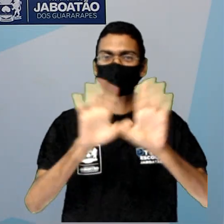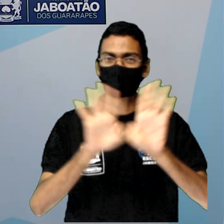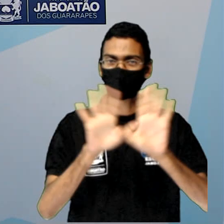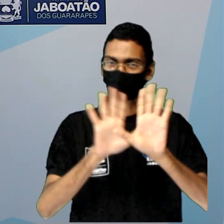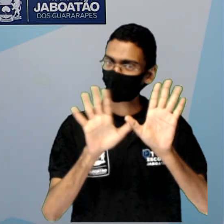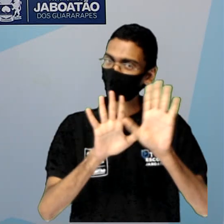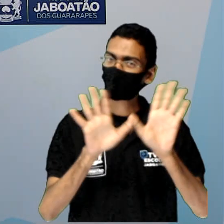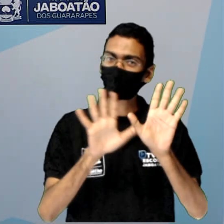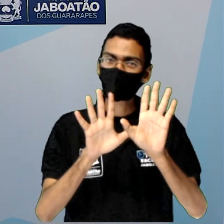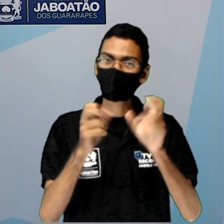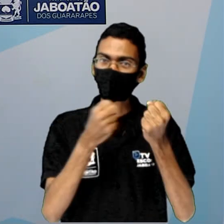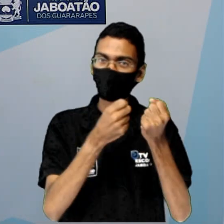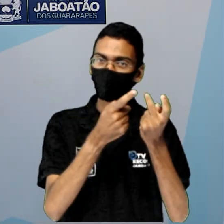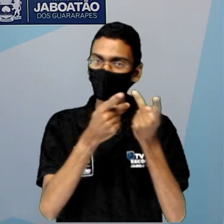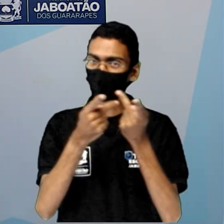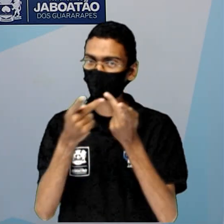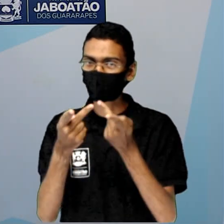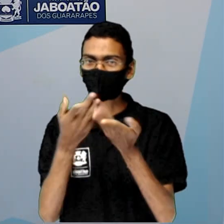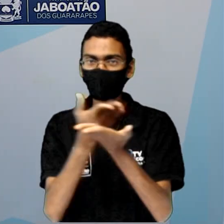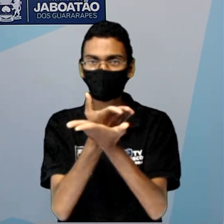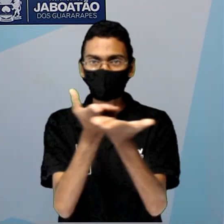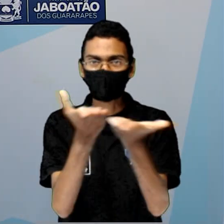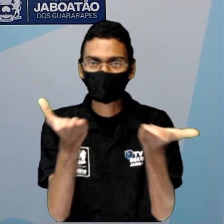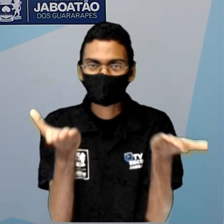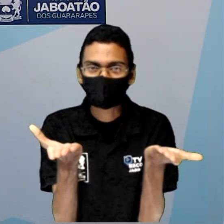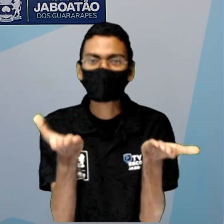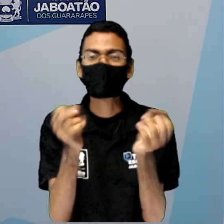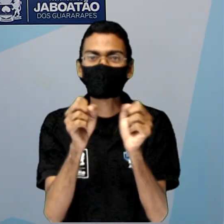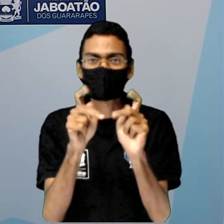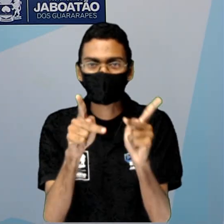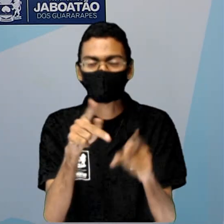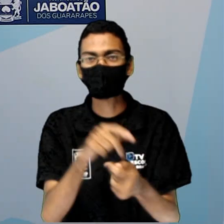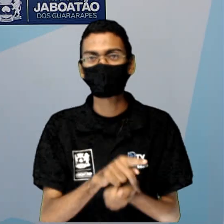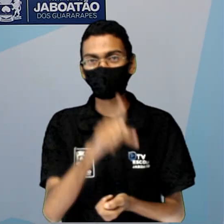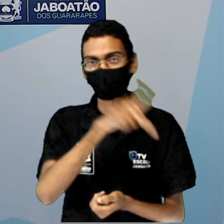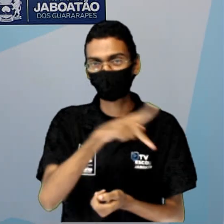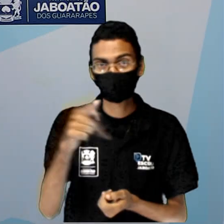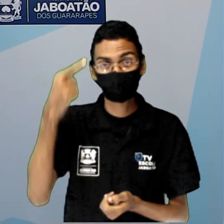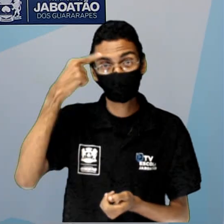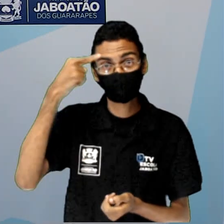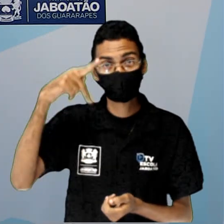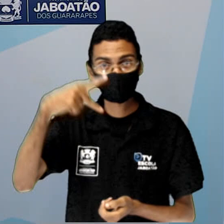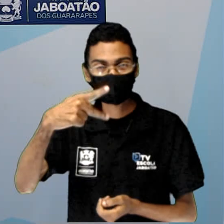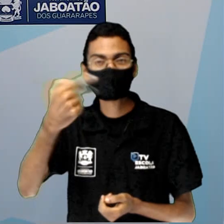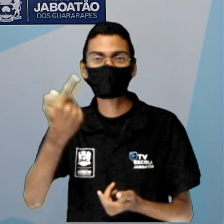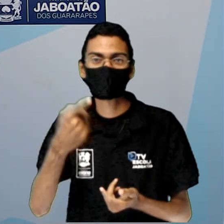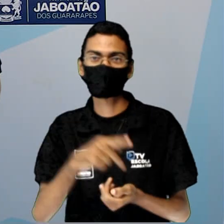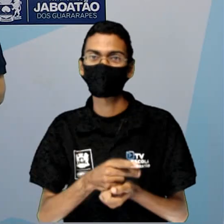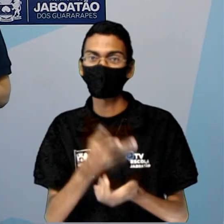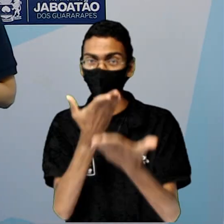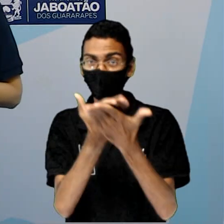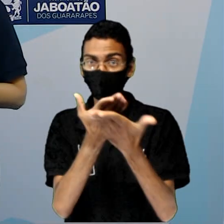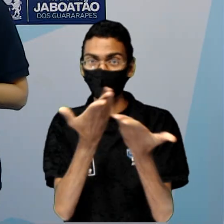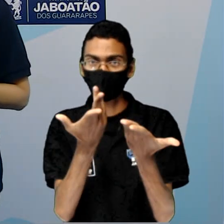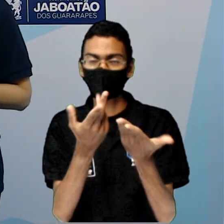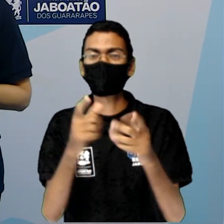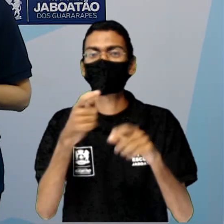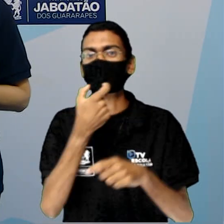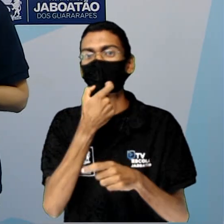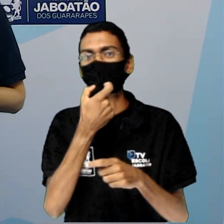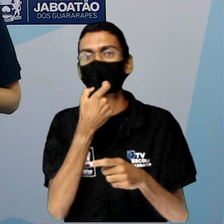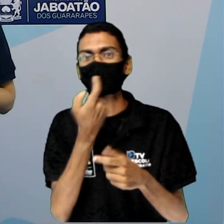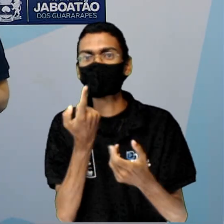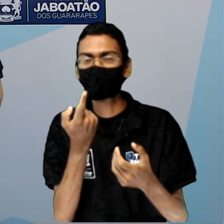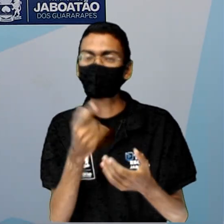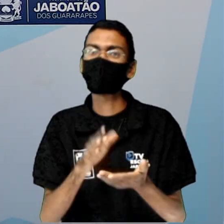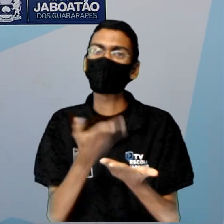Welcome! Bem-vindos, bem-vindas e bem-vindes. Eu sou a Teacher Paula Graip e esta é uma aula de inglês voltada para os